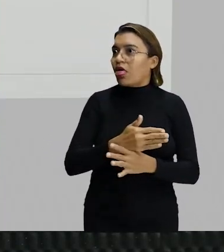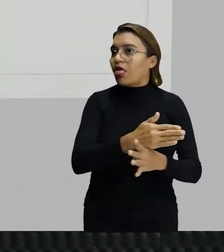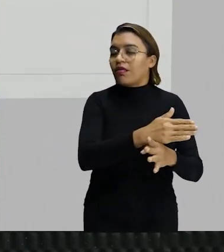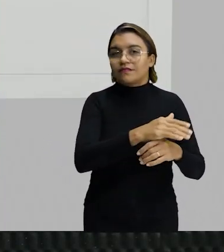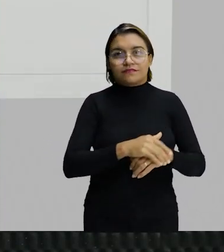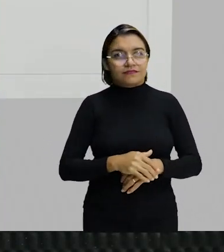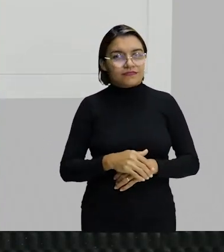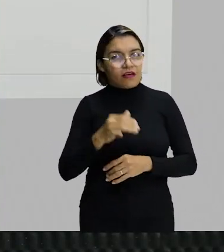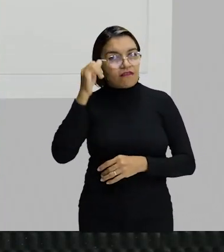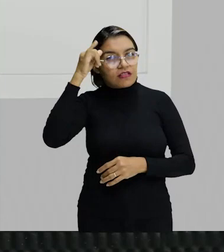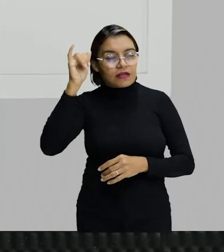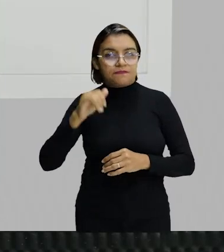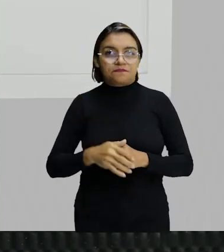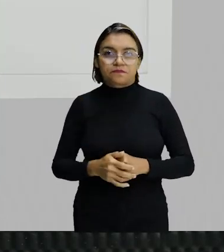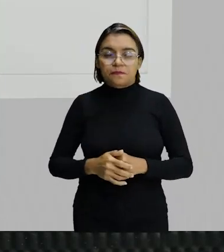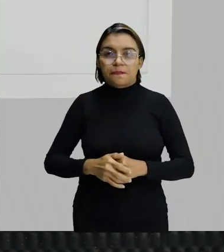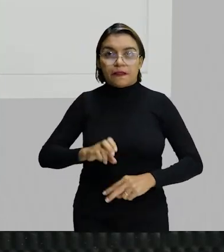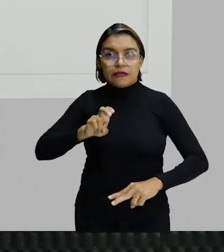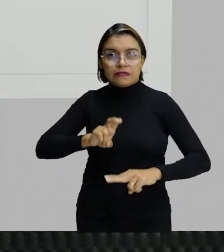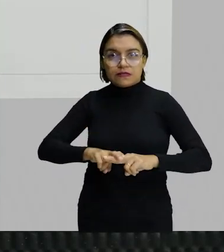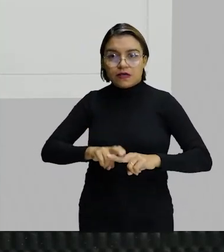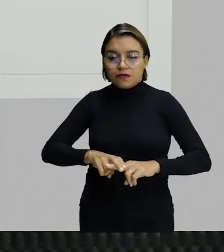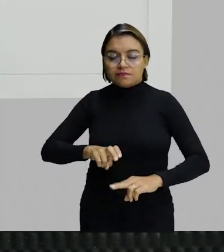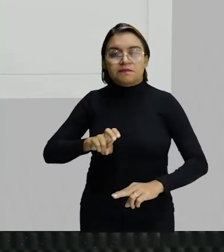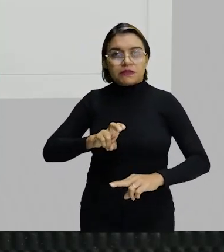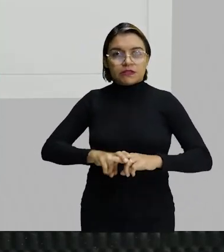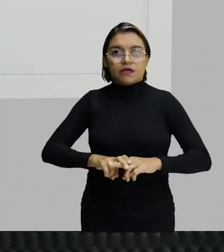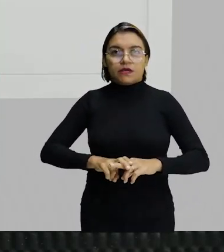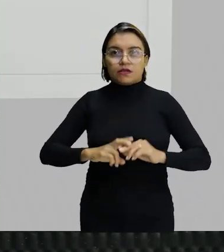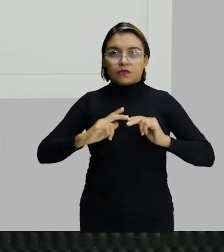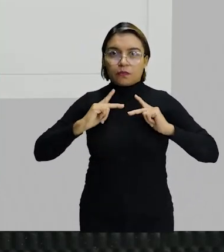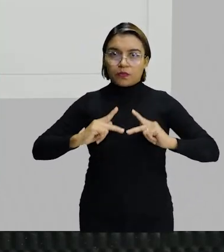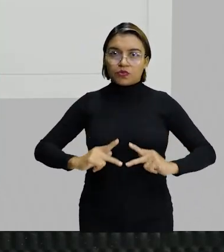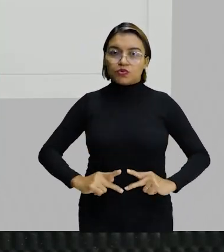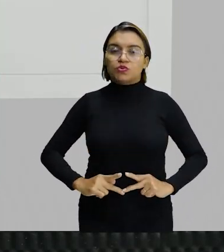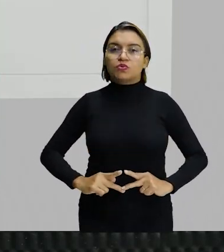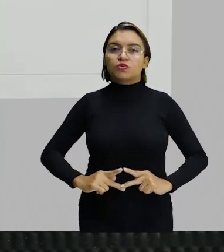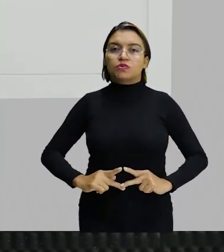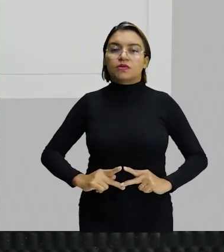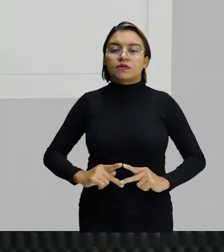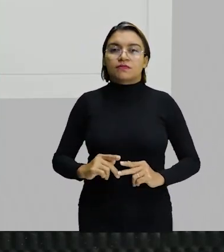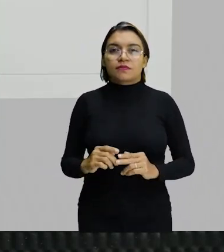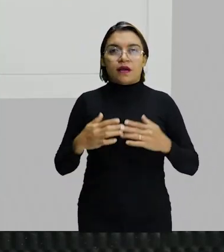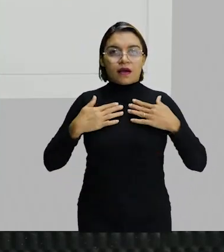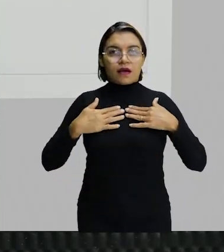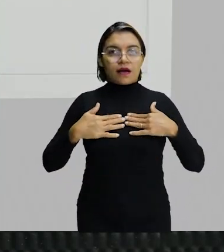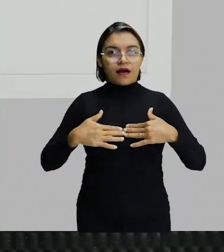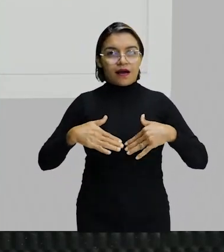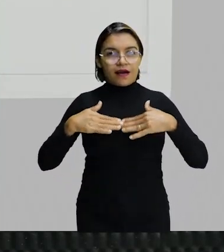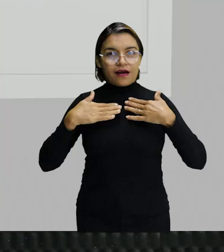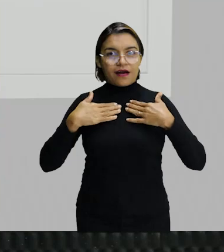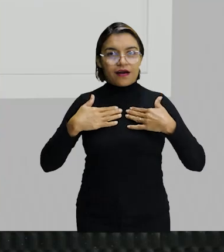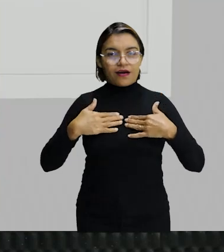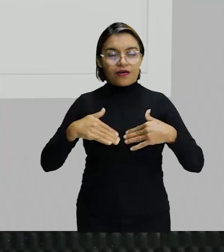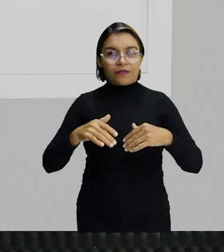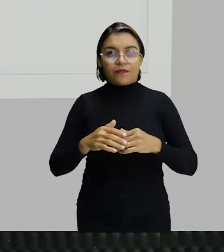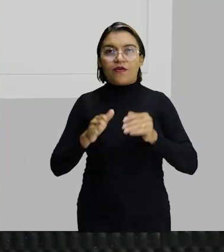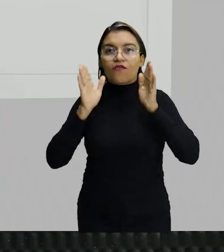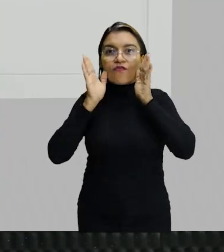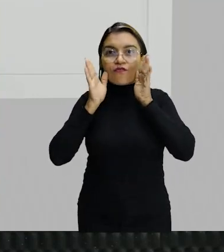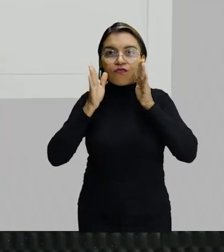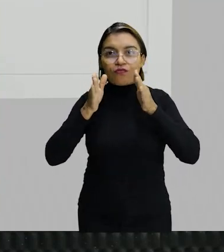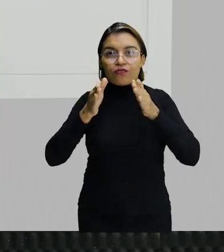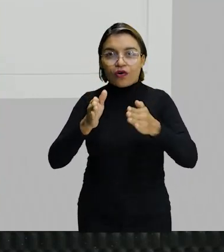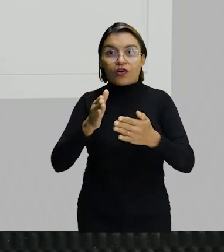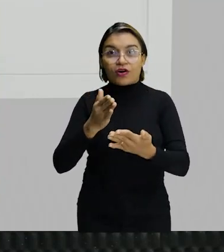tua coluna na cadeira bem perfiladinha, relaxa um pouquinho os ombros, né, e foca para que a